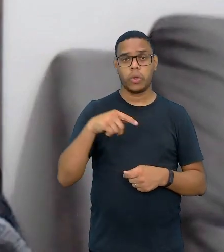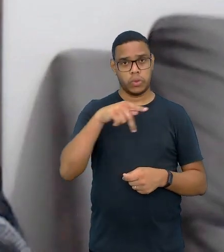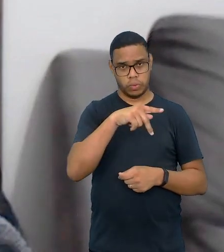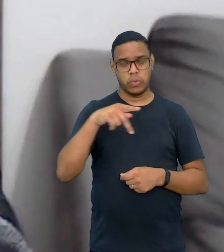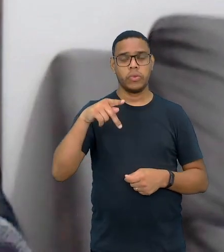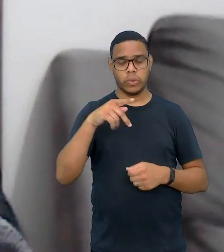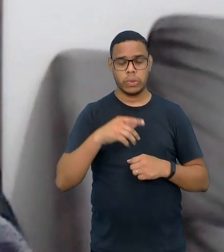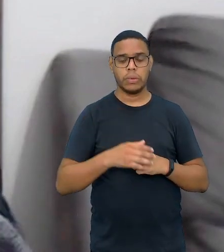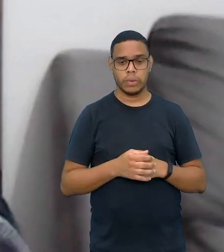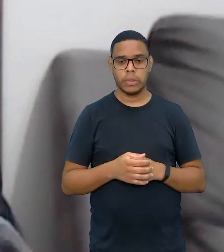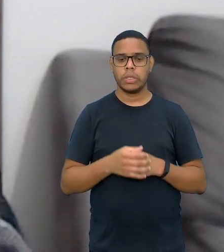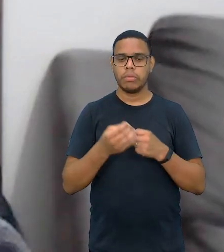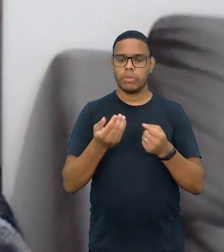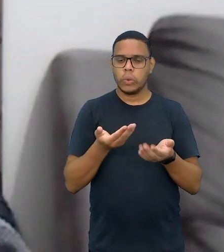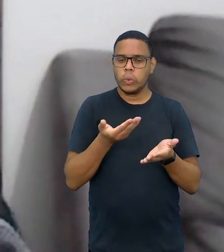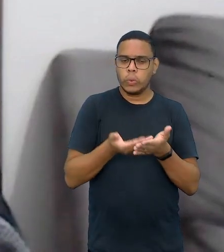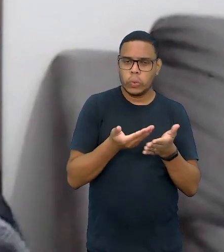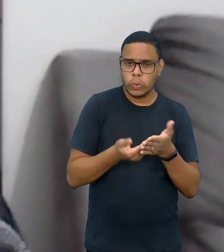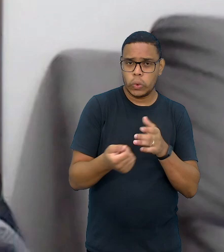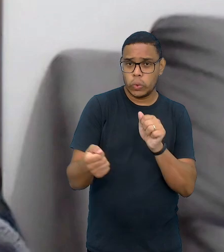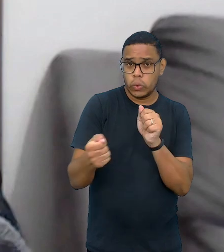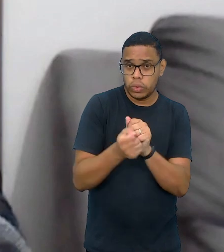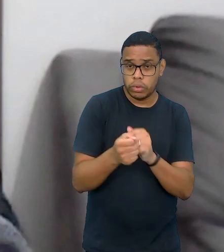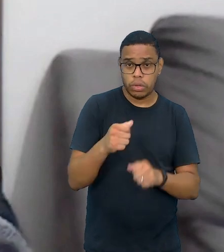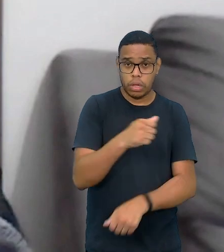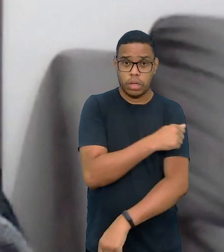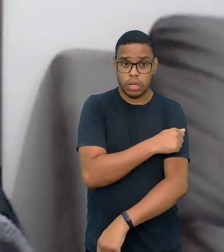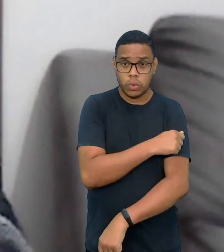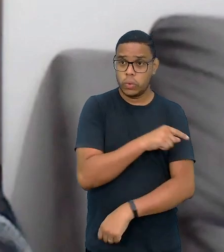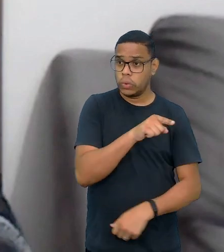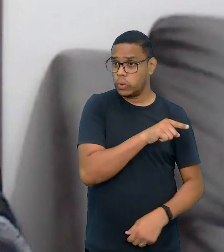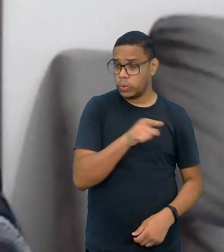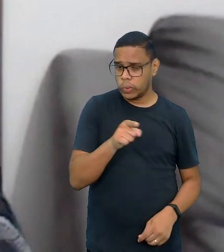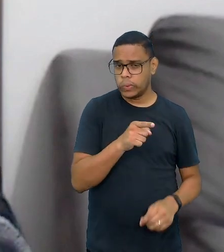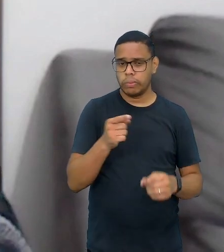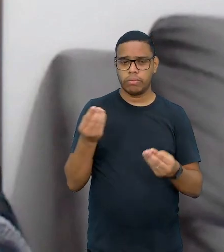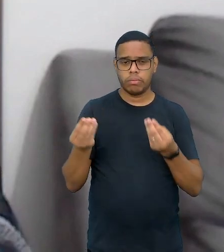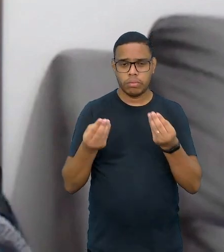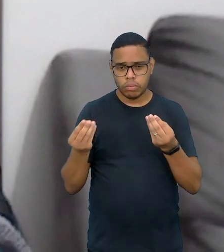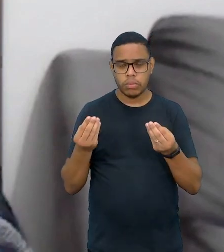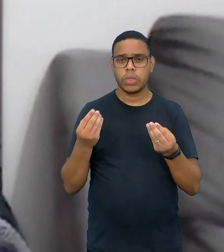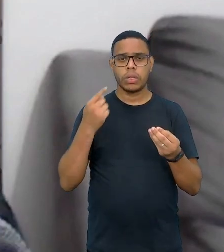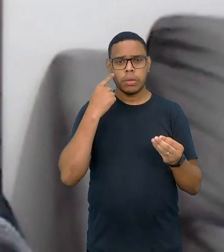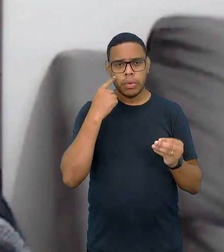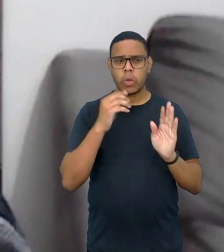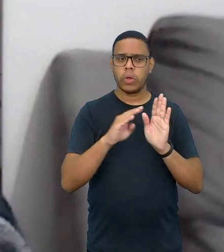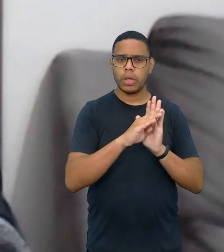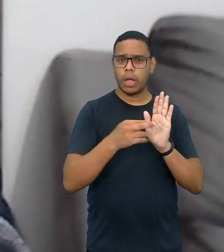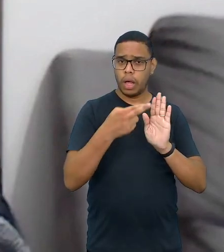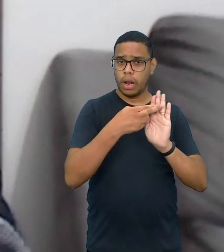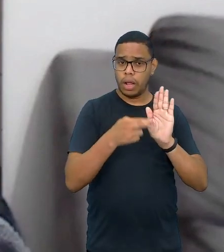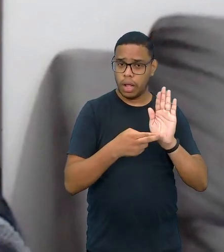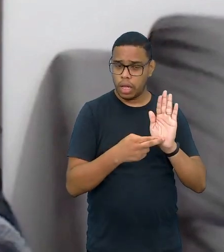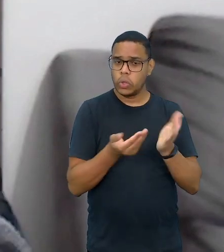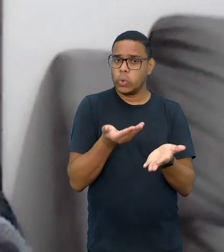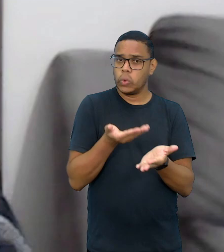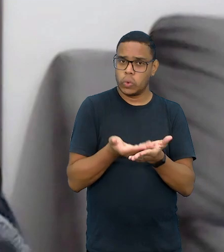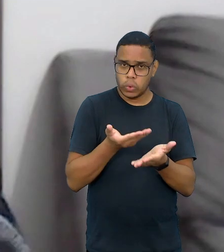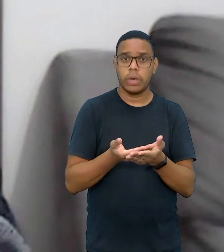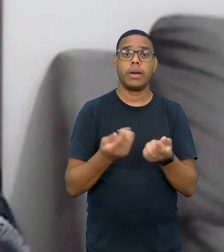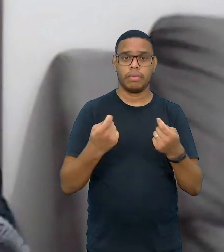né, explorar com os estudantes essas leis, né, que